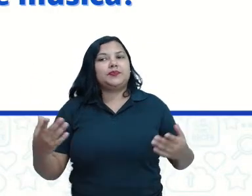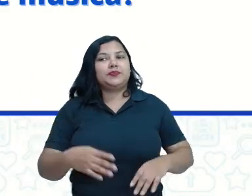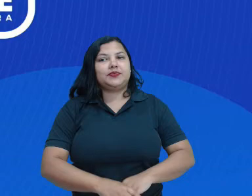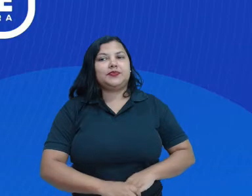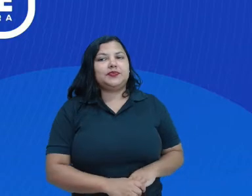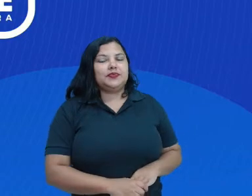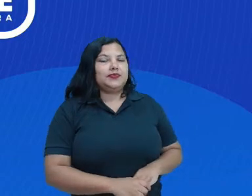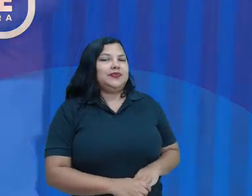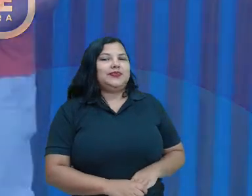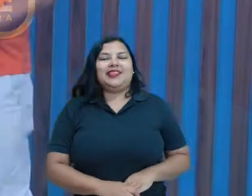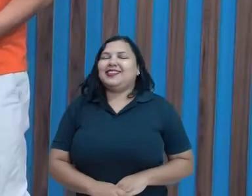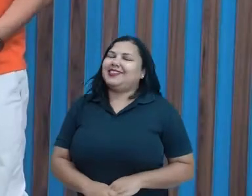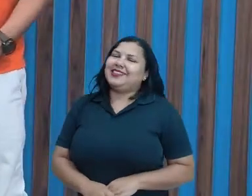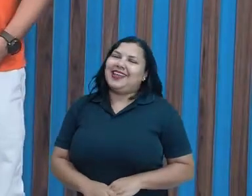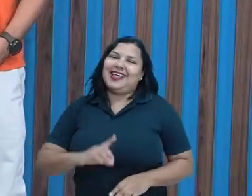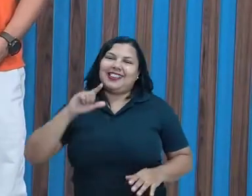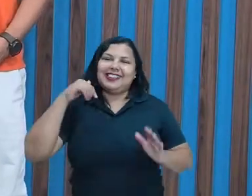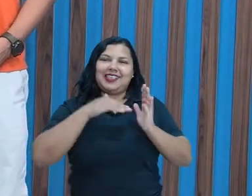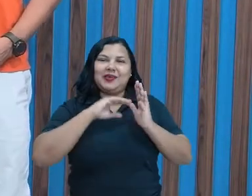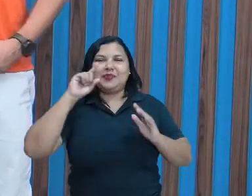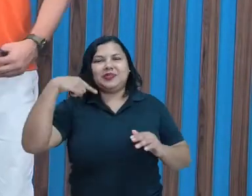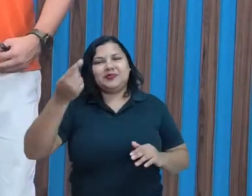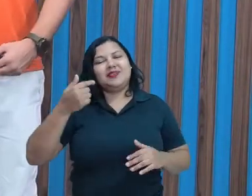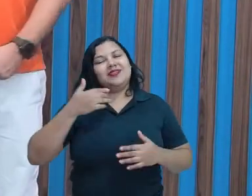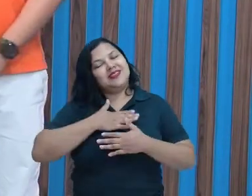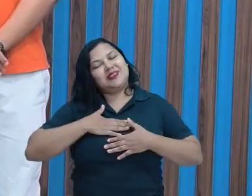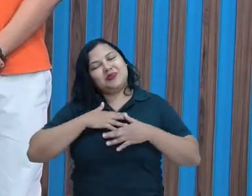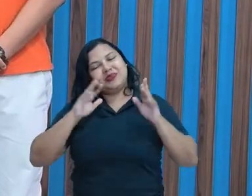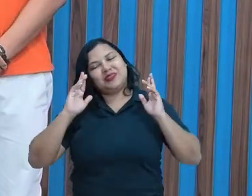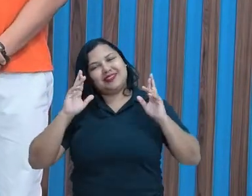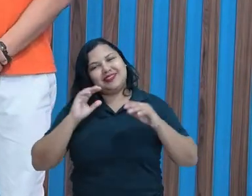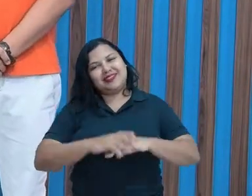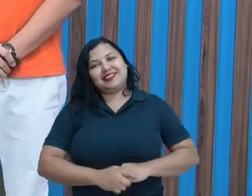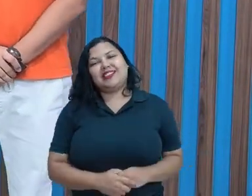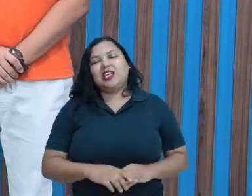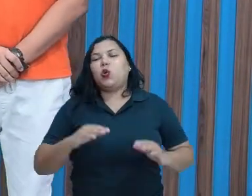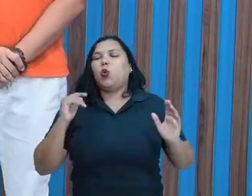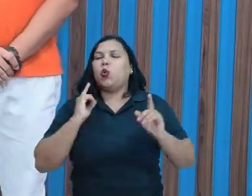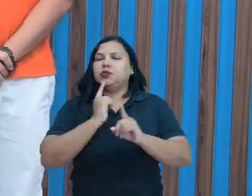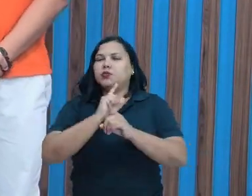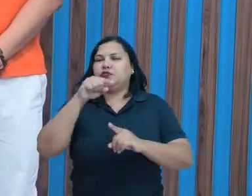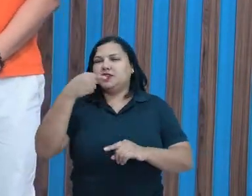bom? Tamo junto, até a próxima. Espero que vocês tenham gostado. Vejo